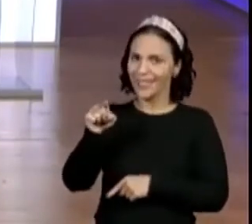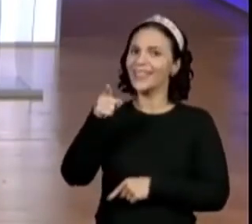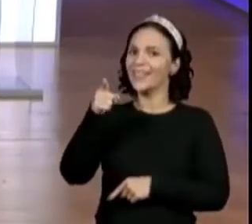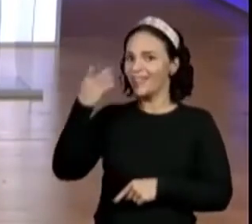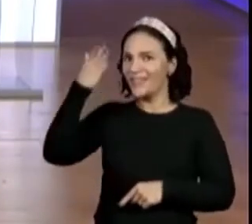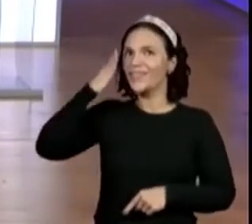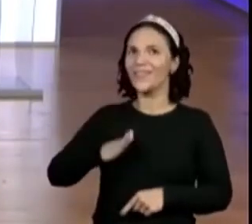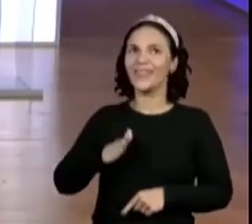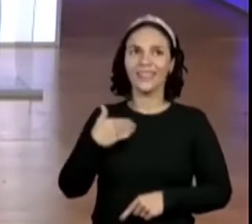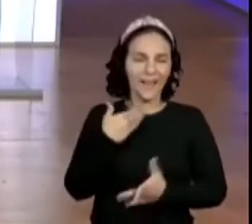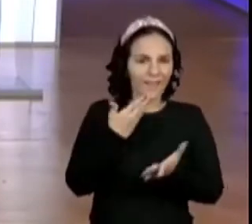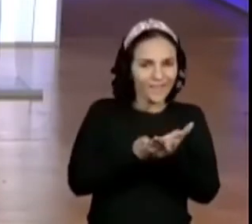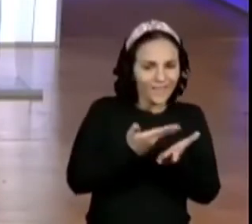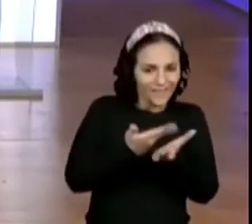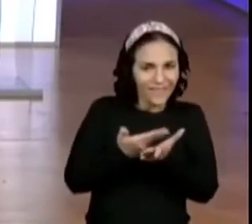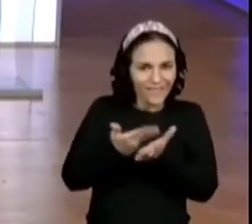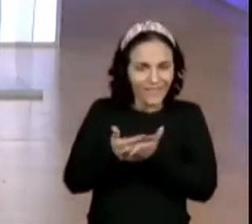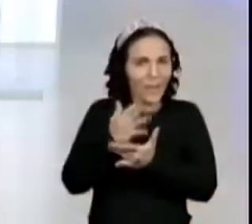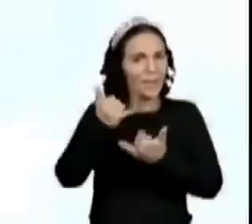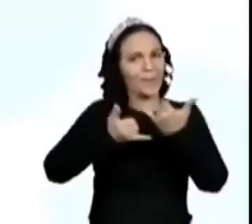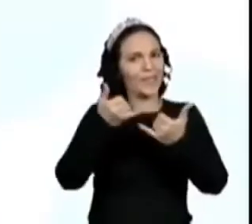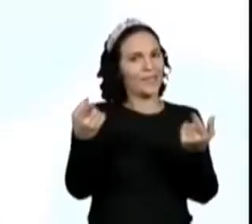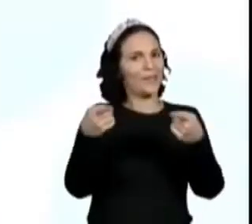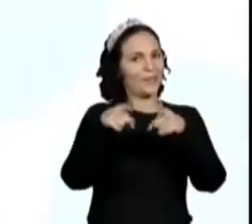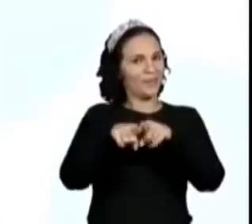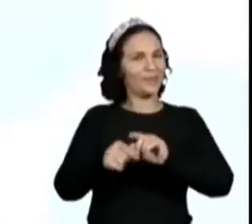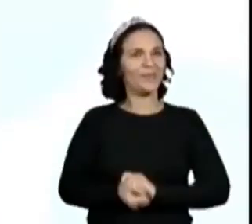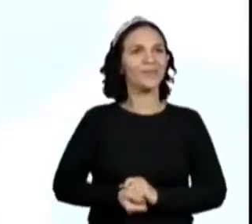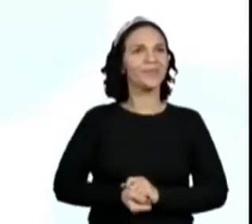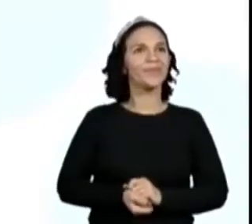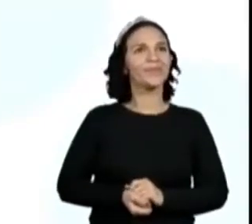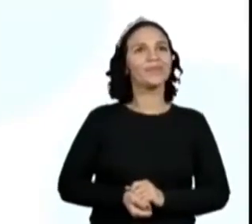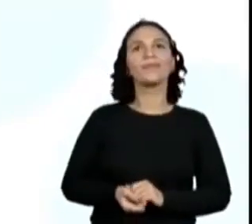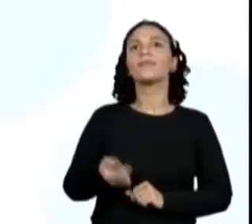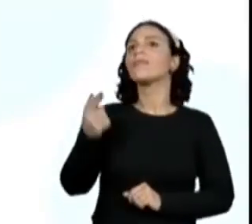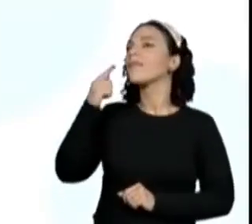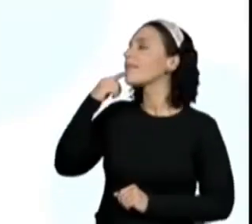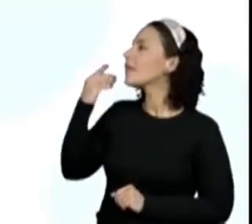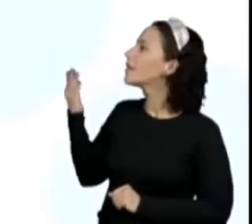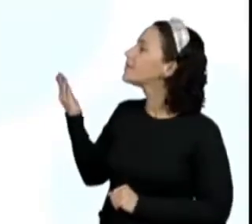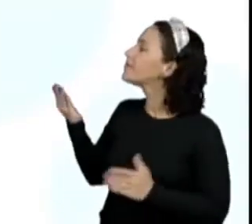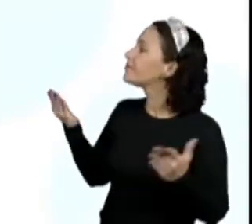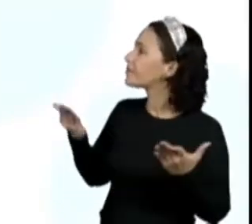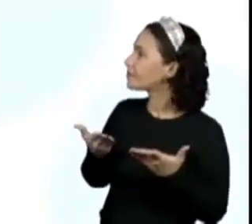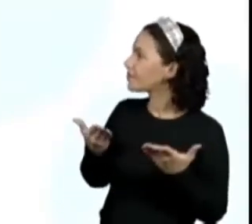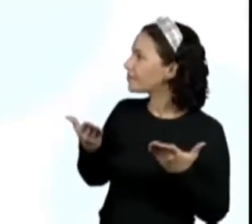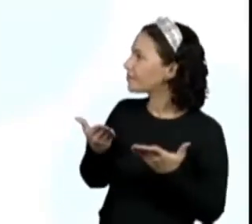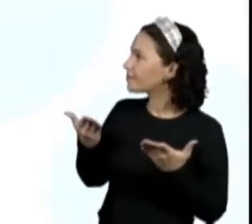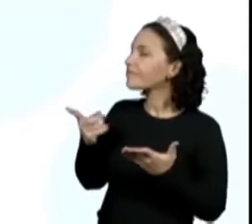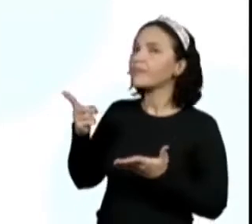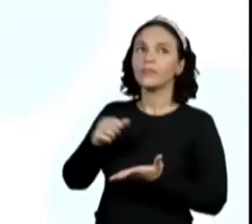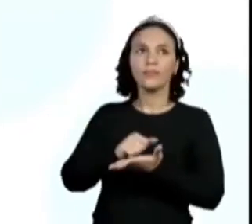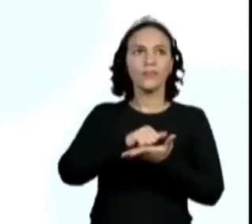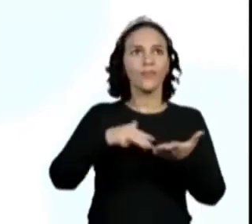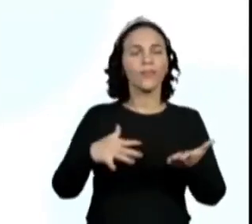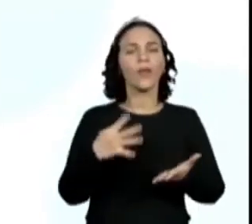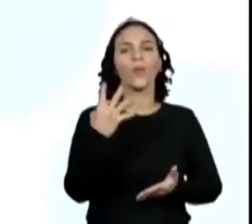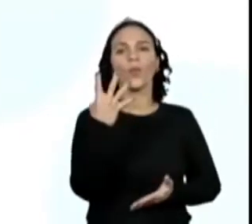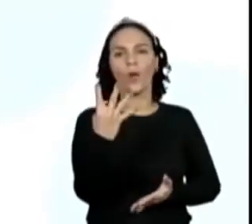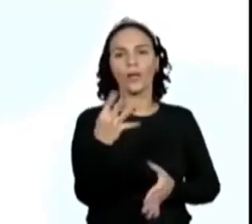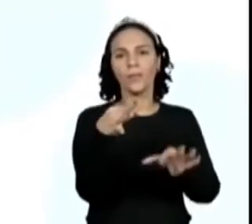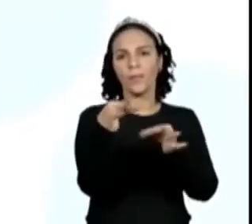A gente estuda, mas brinca. Olha só, agora a gente vai para a atividade seguinte, que é a atividade 4, está no livro, está na